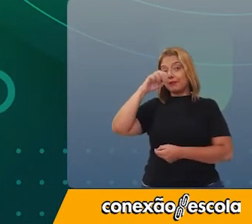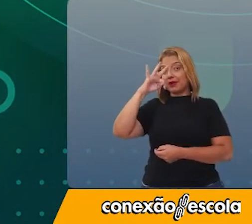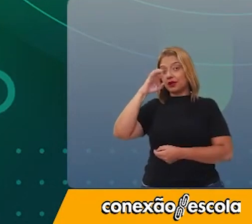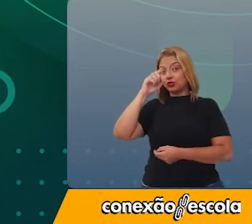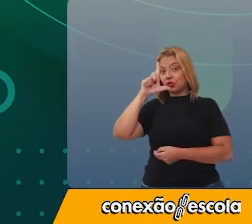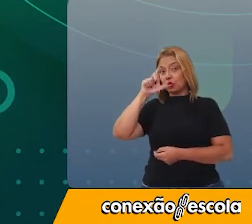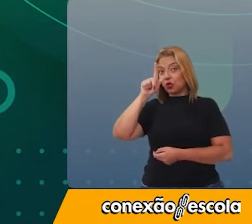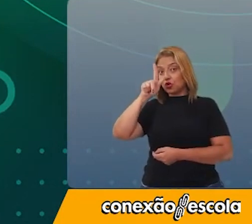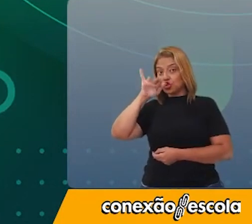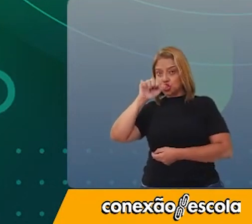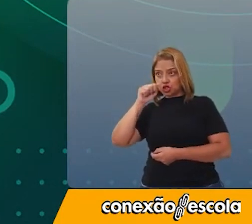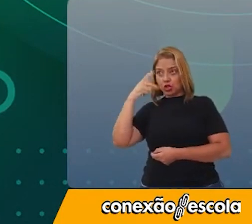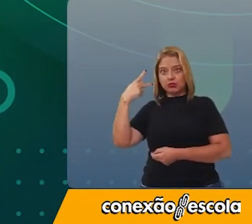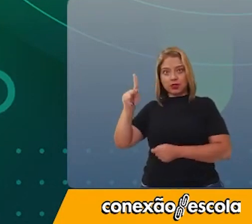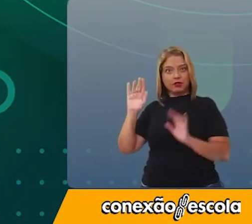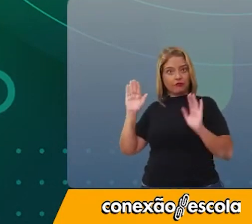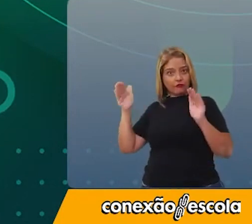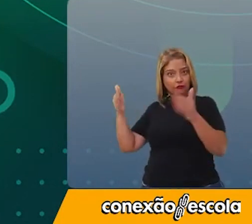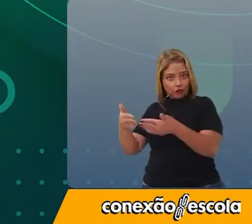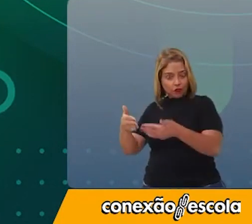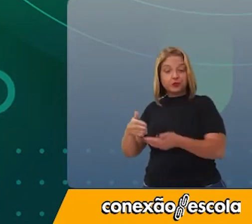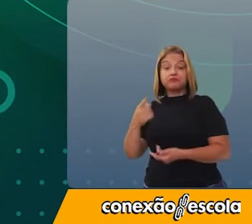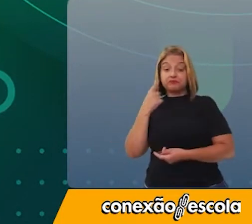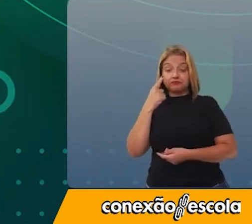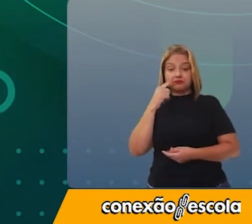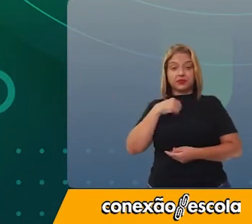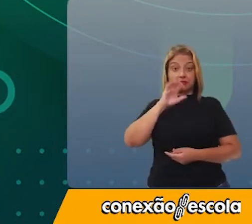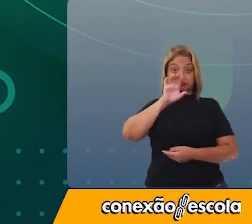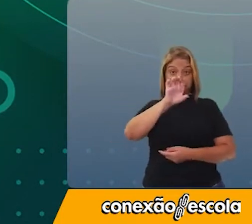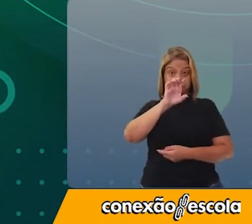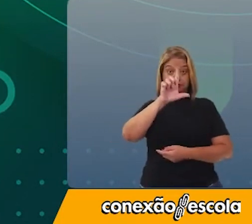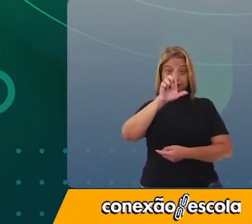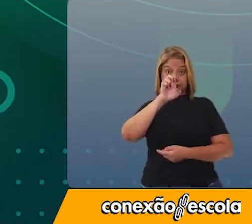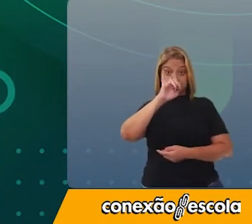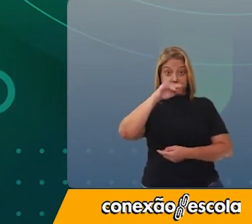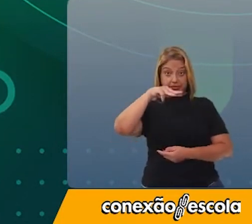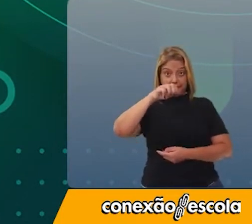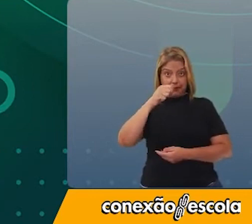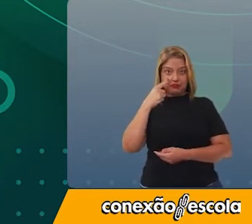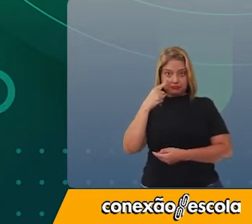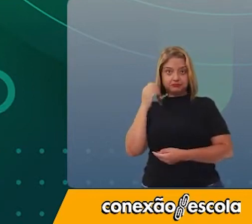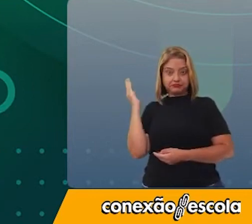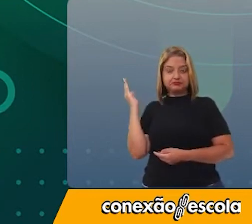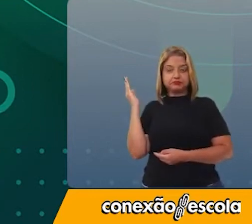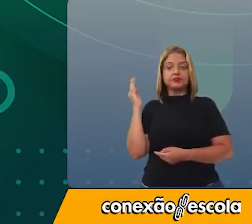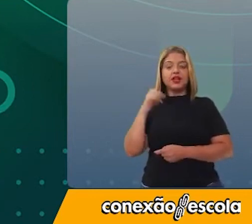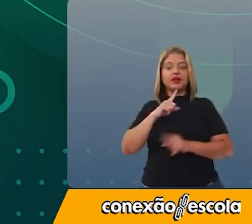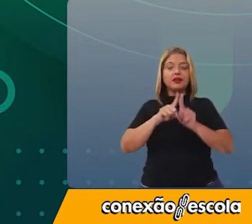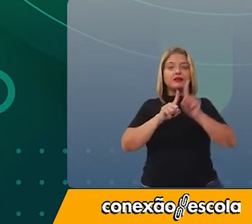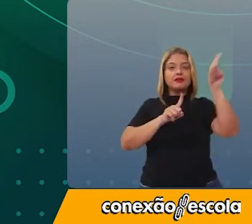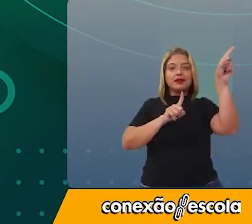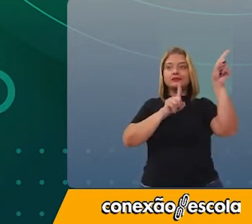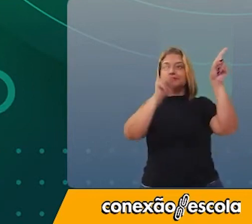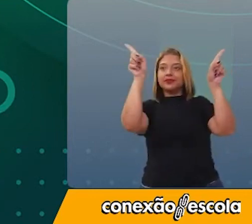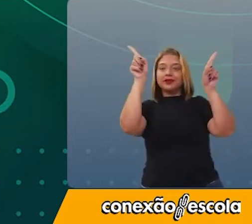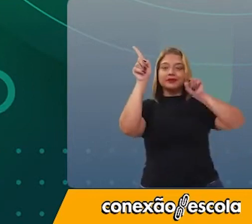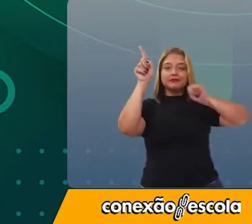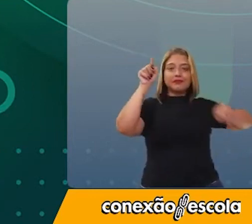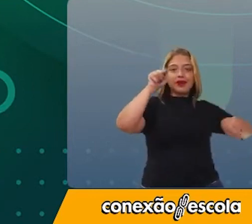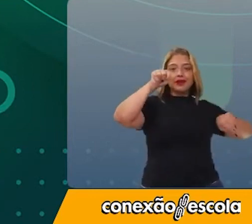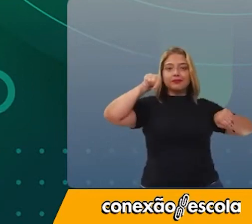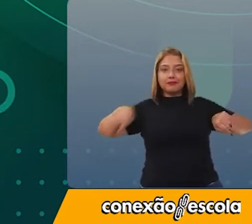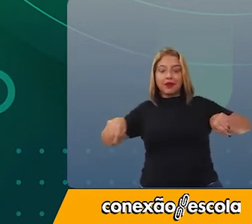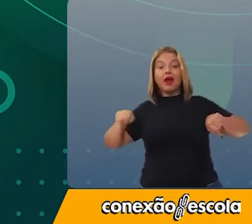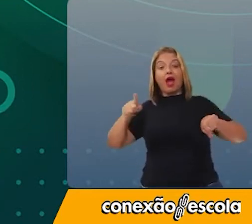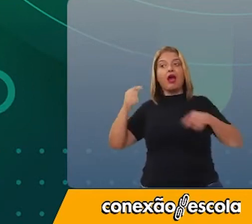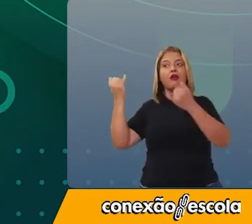Observe a estrutura. Ao centro, eu coloquei a palavra clima e apontando setinhas, fui listando